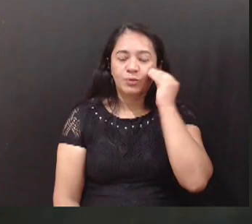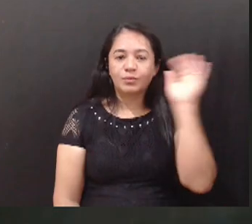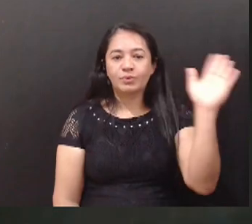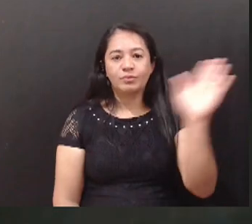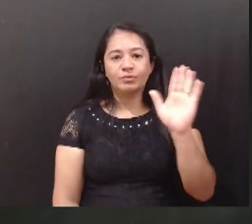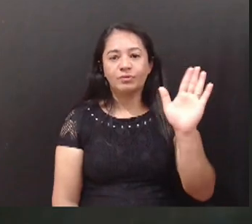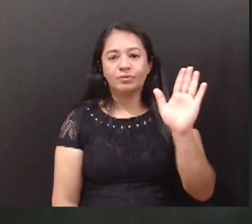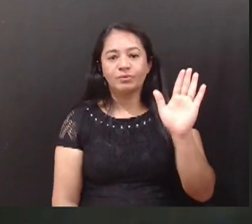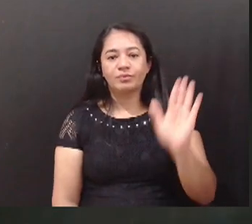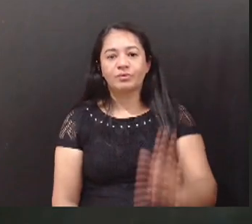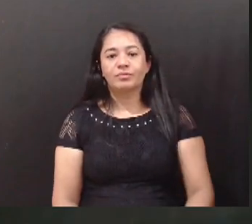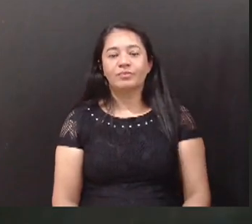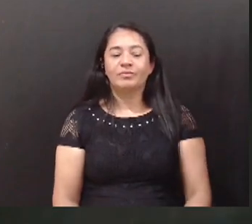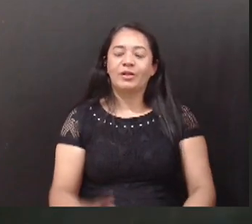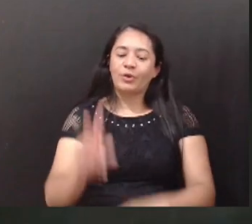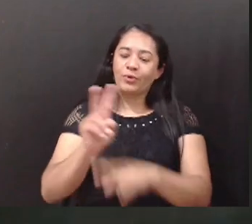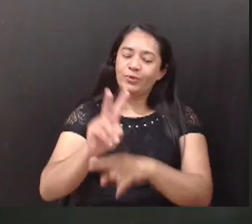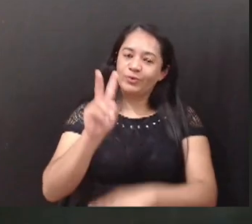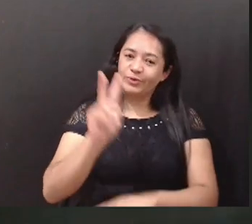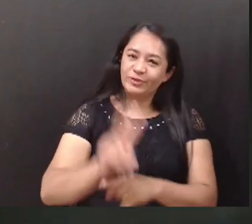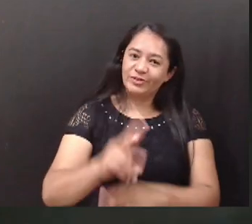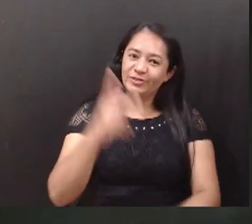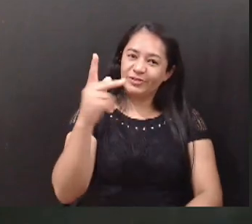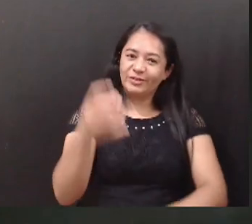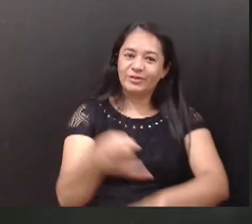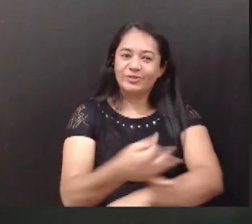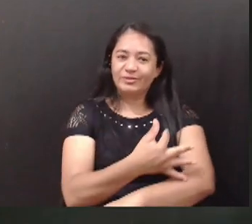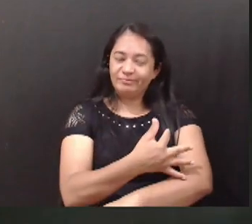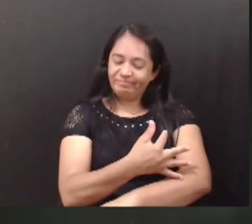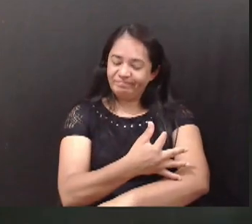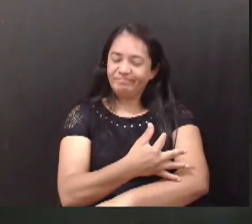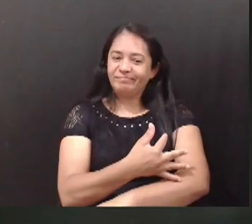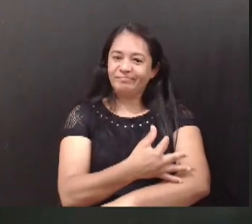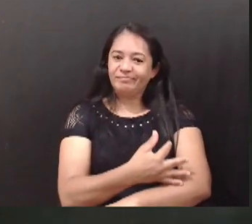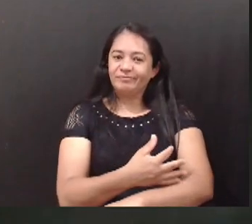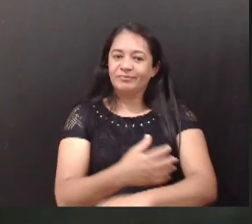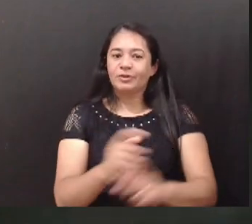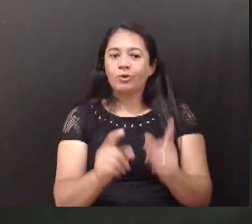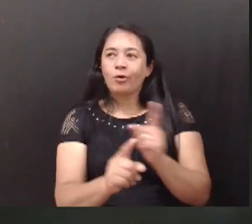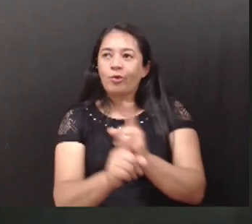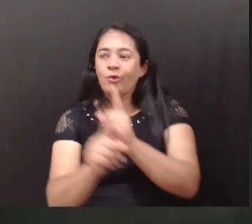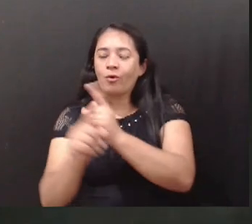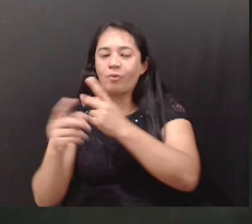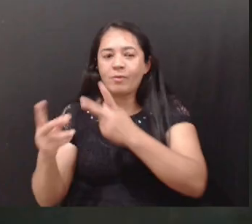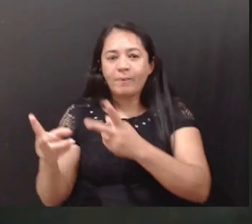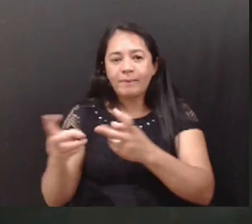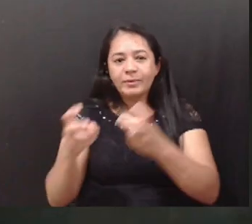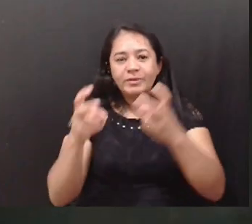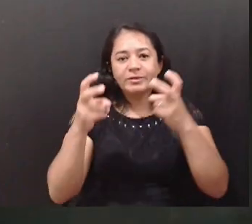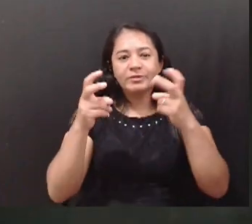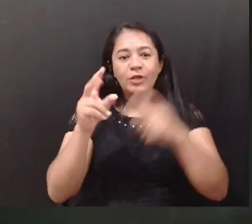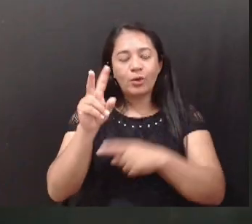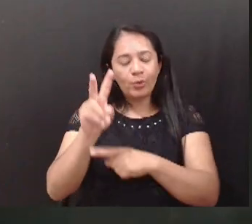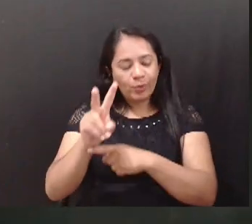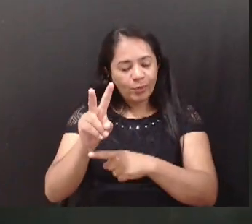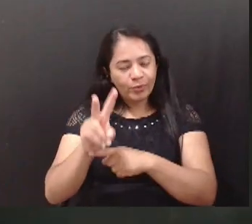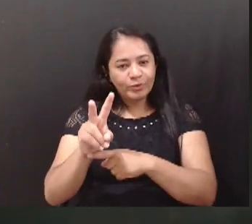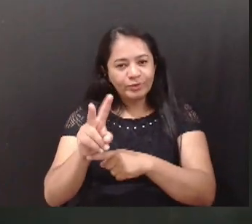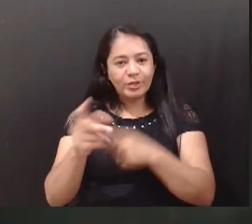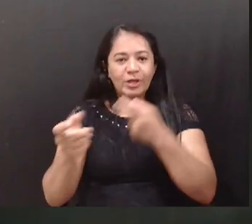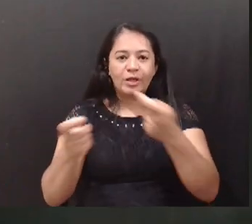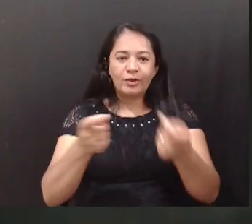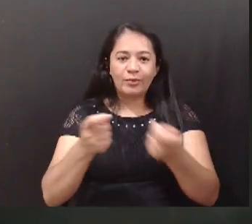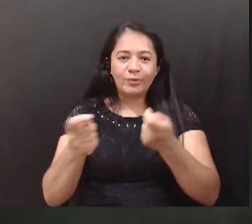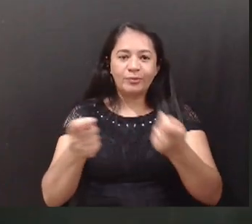cuide das suas emoções, né? Descubra, perceba, cuide delas, regule.